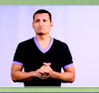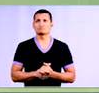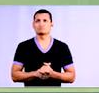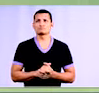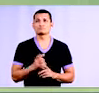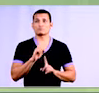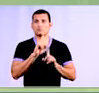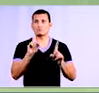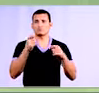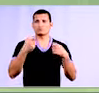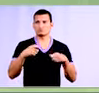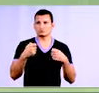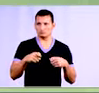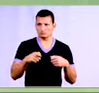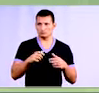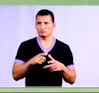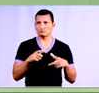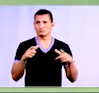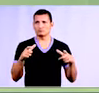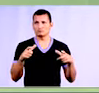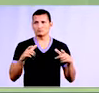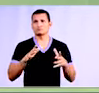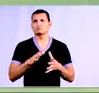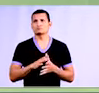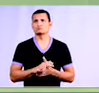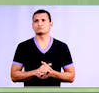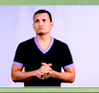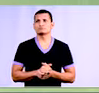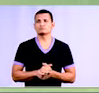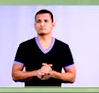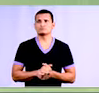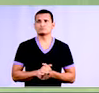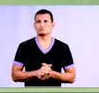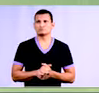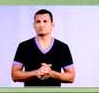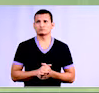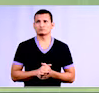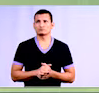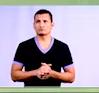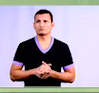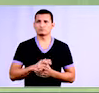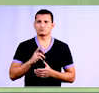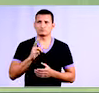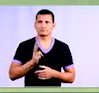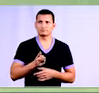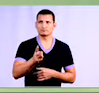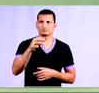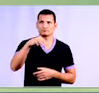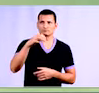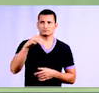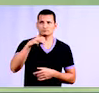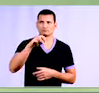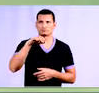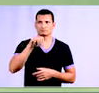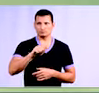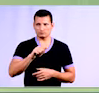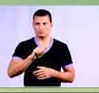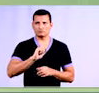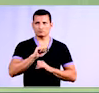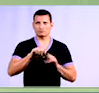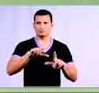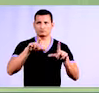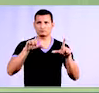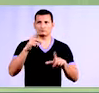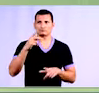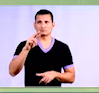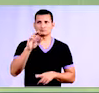necessita de espaço, olha aqui, contíguos de memória para carregar os